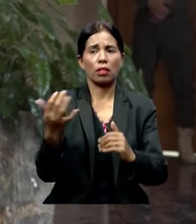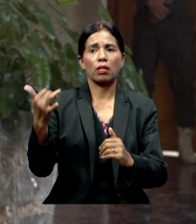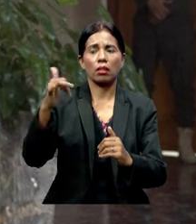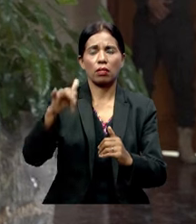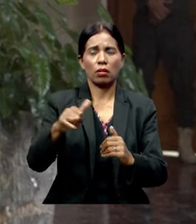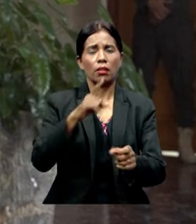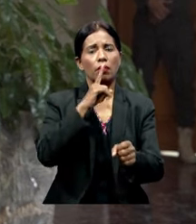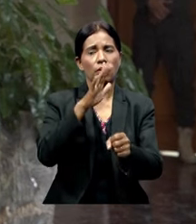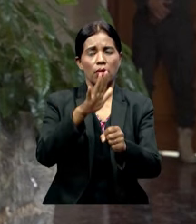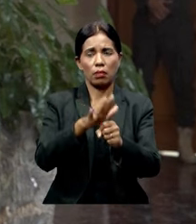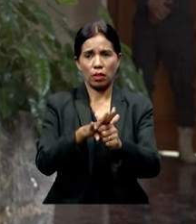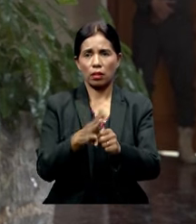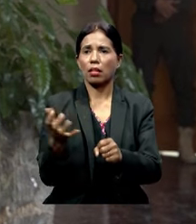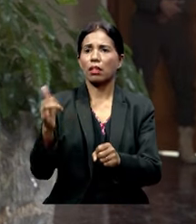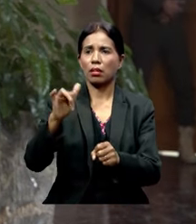princípios,